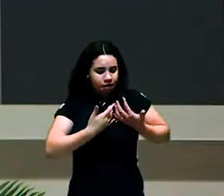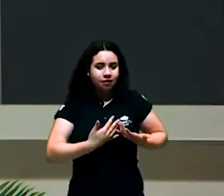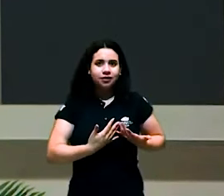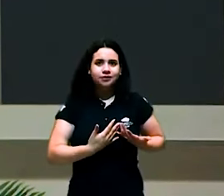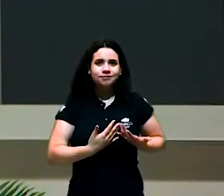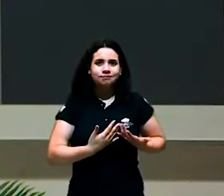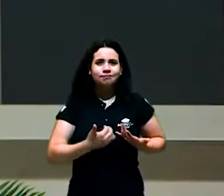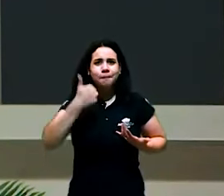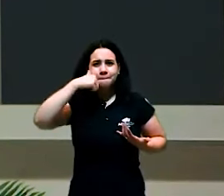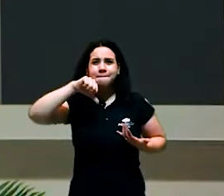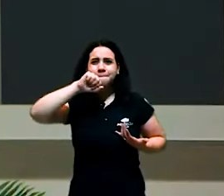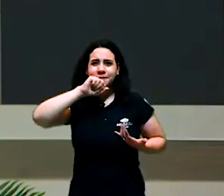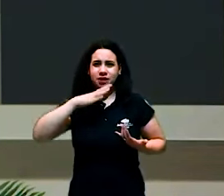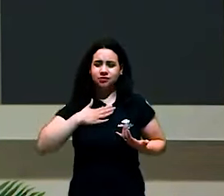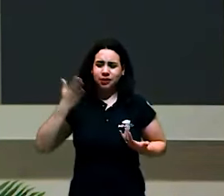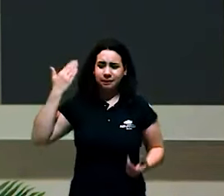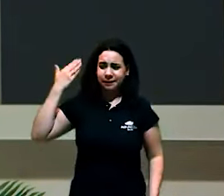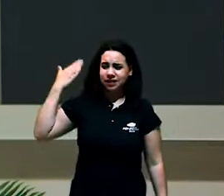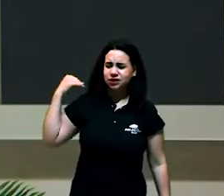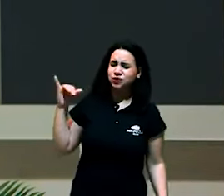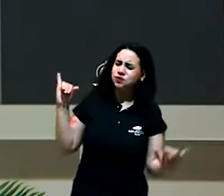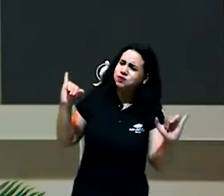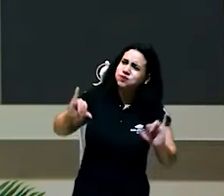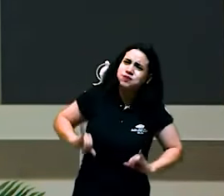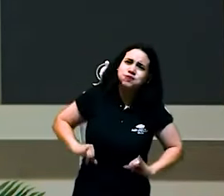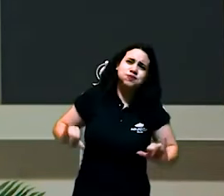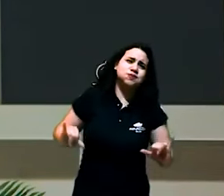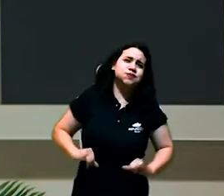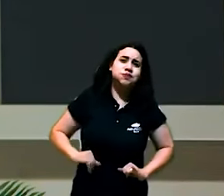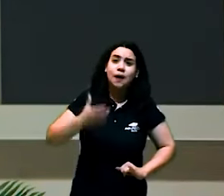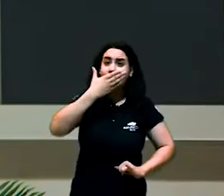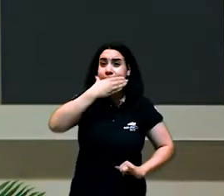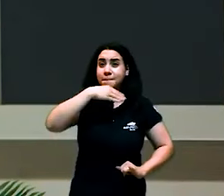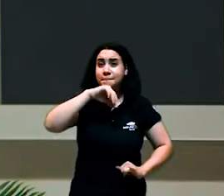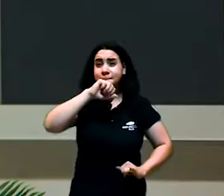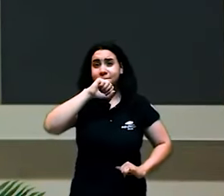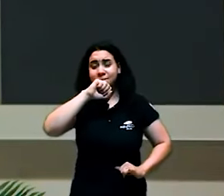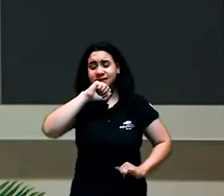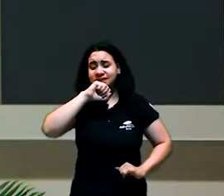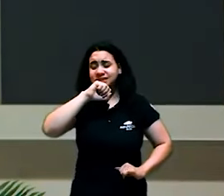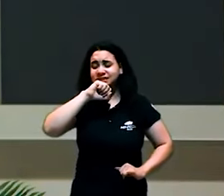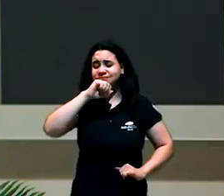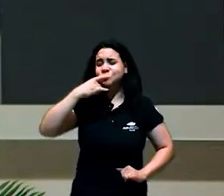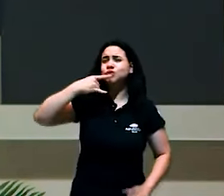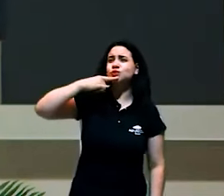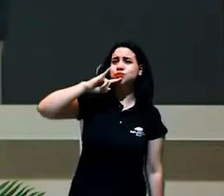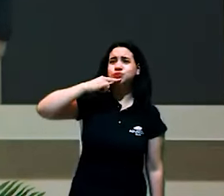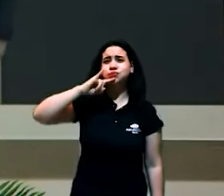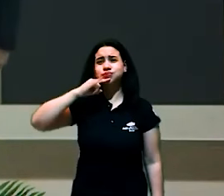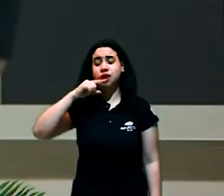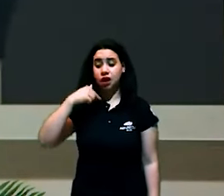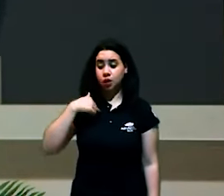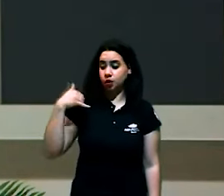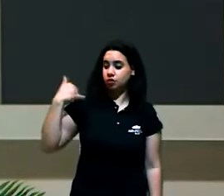alcoólico. E eu me lembro até o dia de hoje, eu tinha 11, 10 anos de idade.